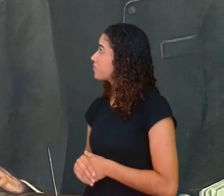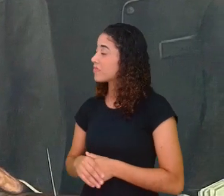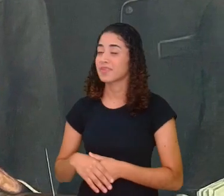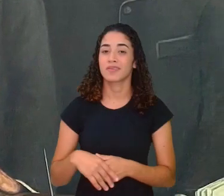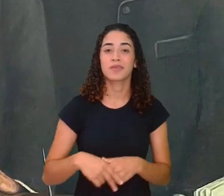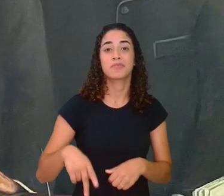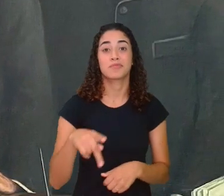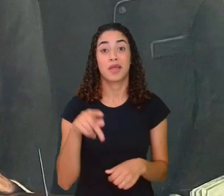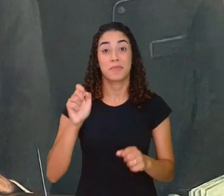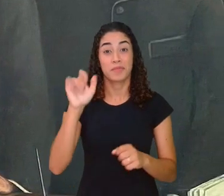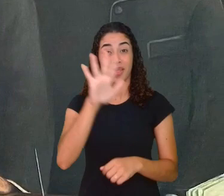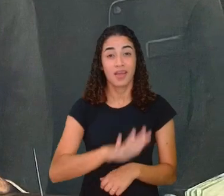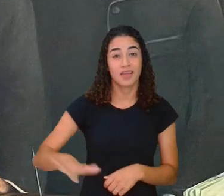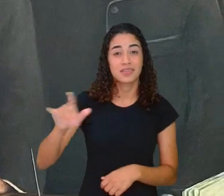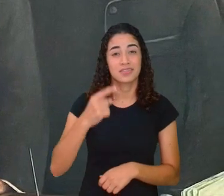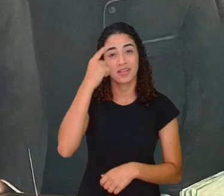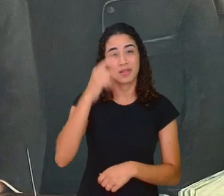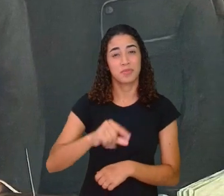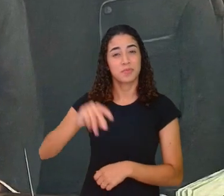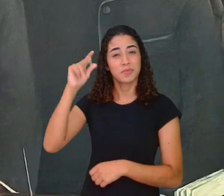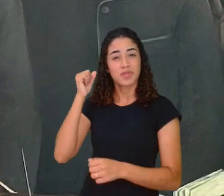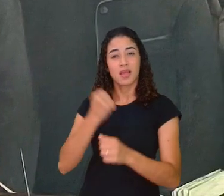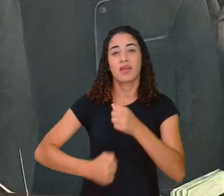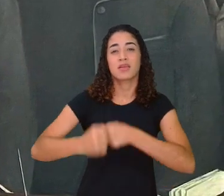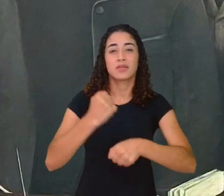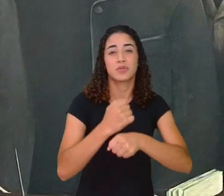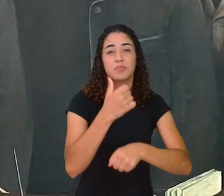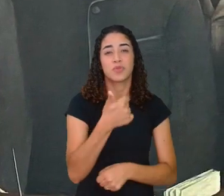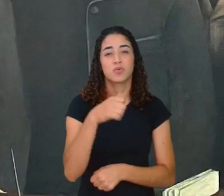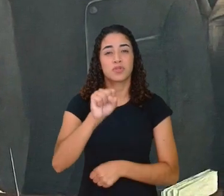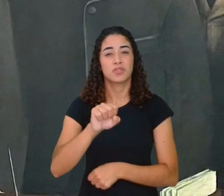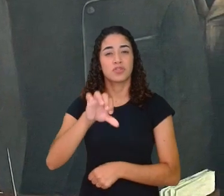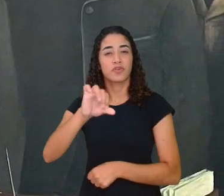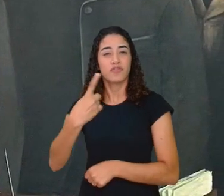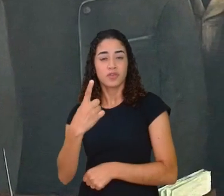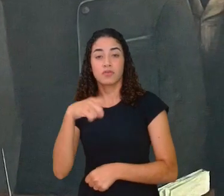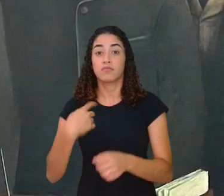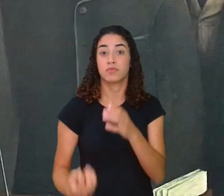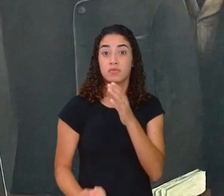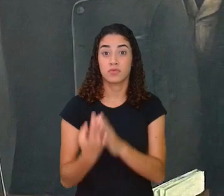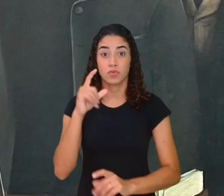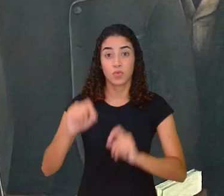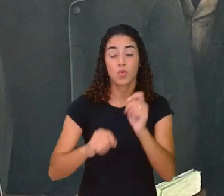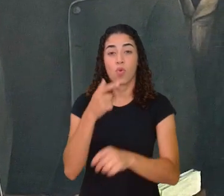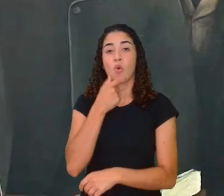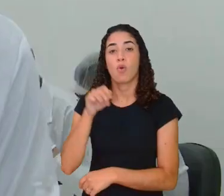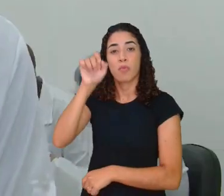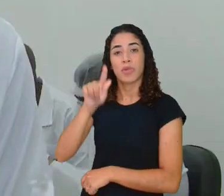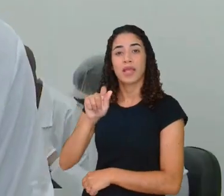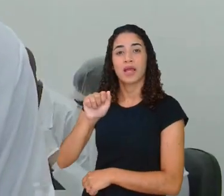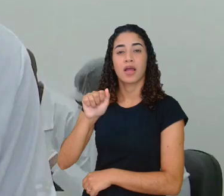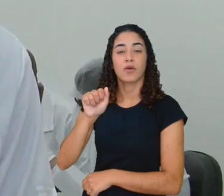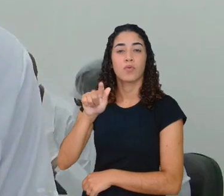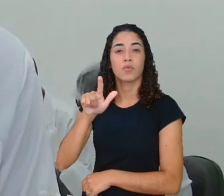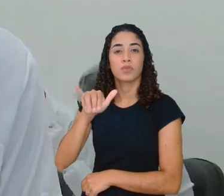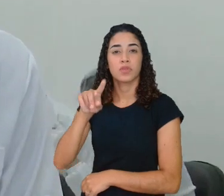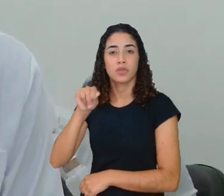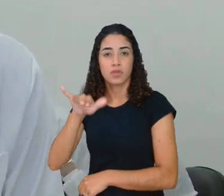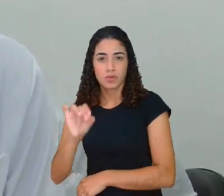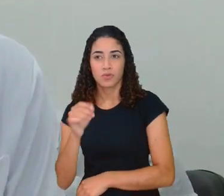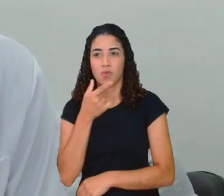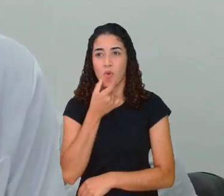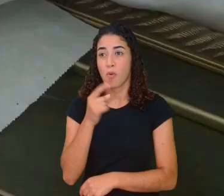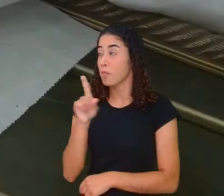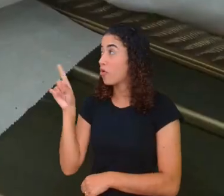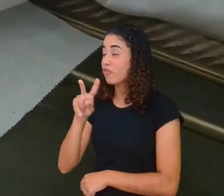A imagem remonta à Constituinte de 1891 e foi produzida por Galdino Gutmann Bicho. Vitor trabalha na